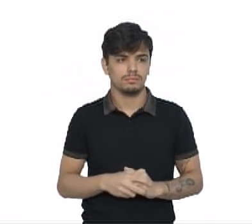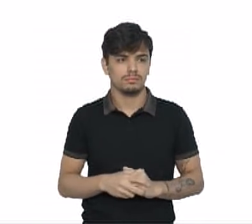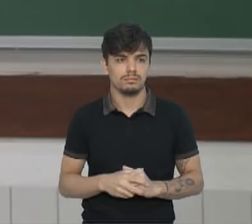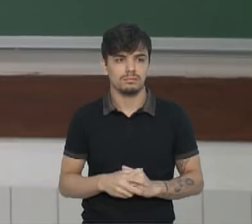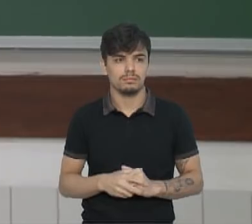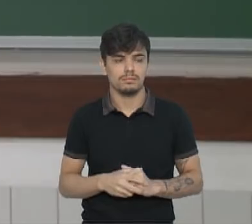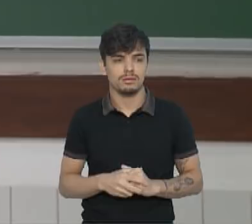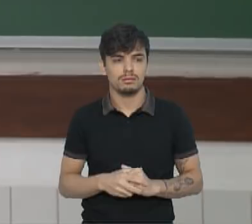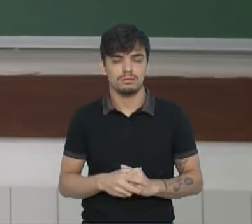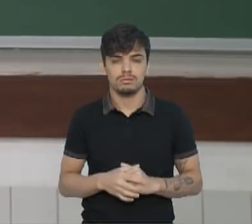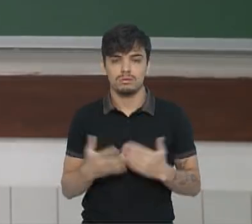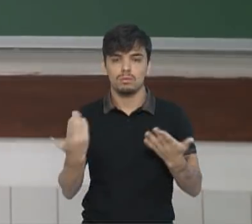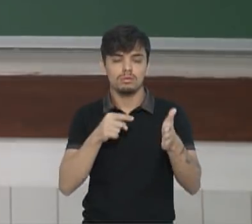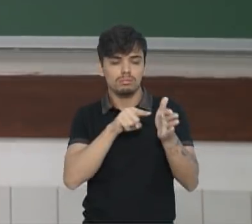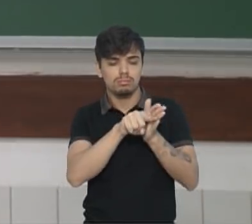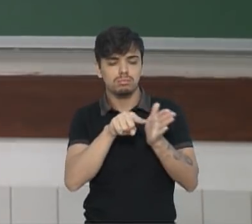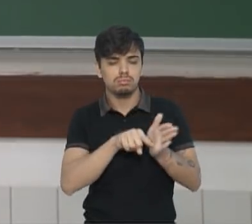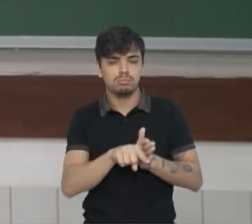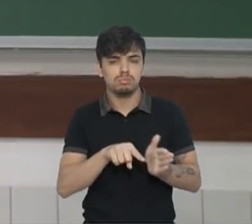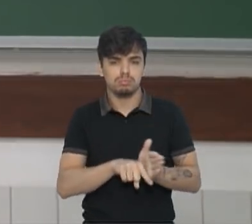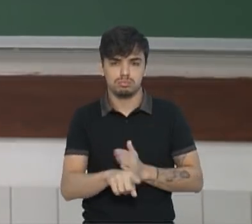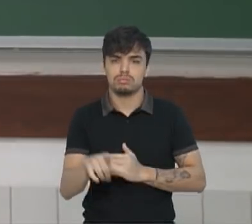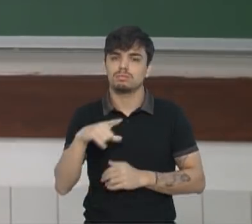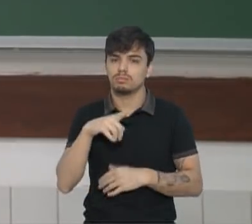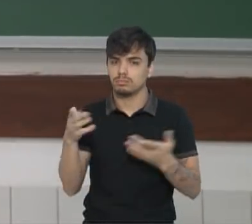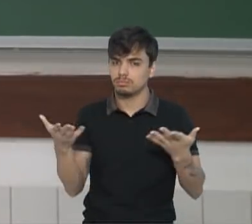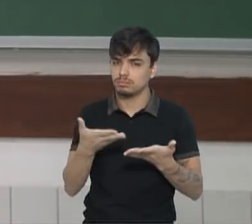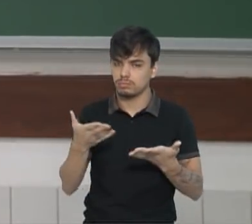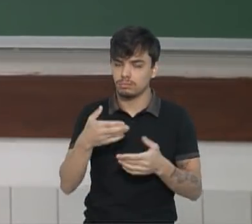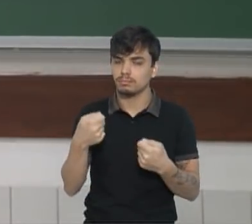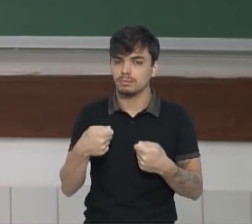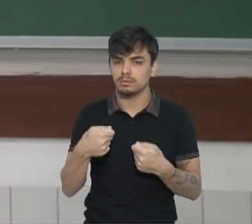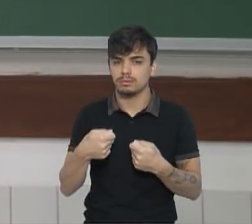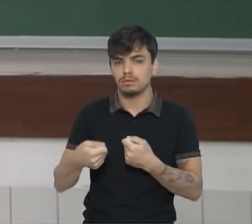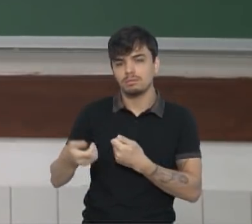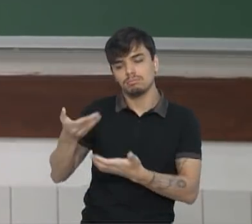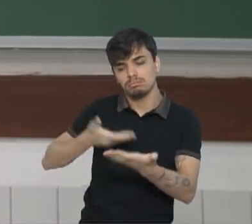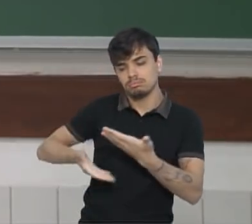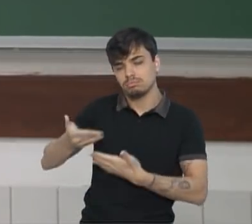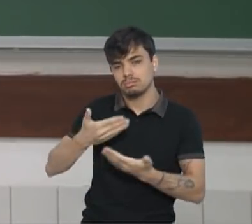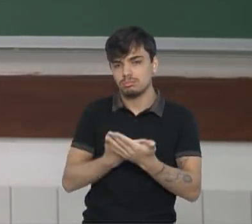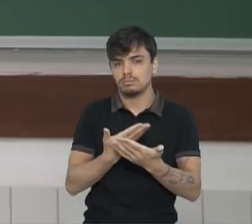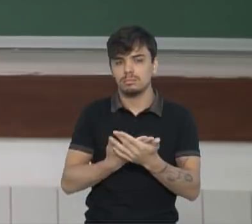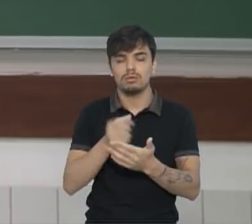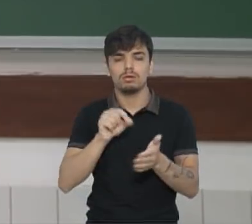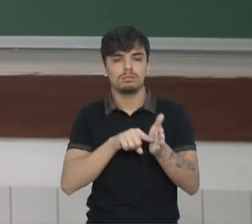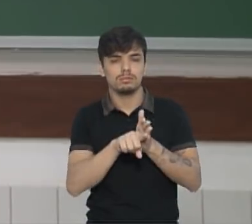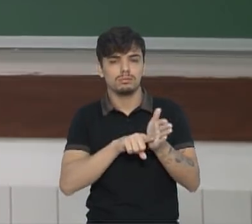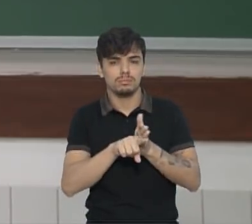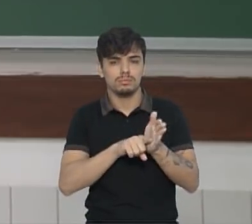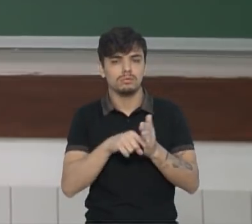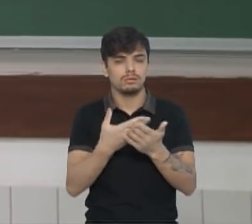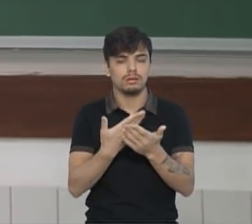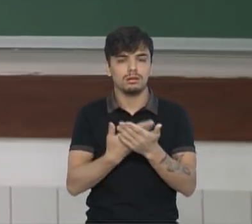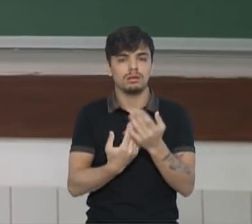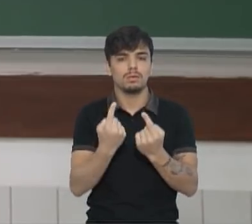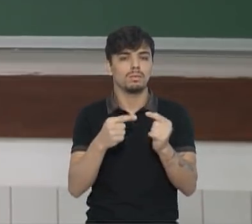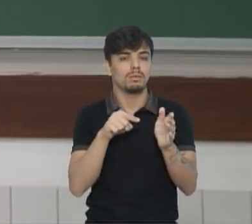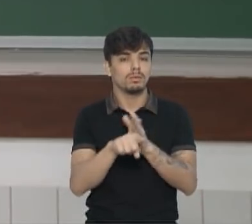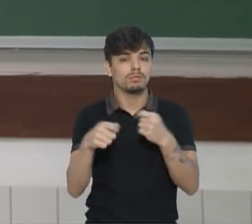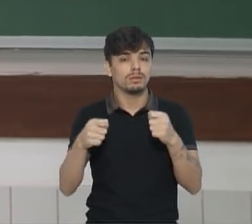problemática para a aula de hoje. Como sempre eu faço, né, a gente tem que ter uma questão para nortear a nossa aula. O que você busca na aula? Qual que é a pergunta que a